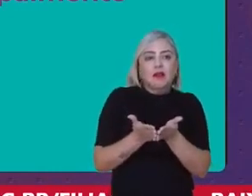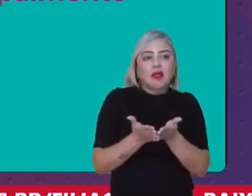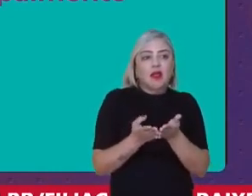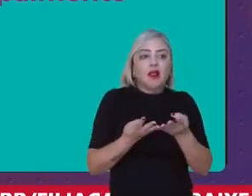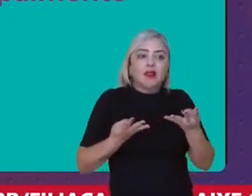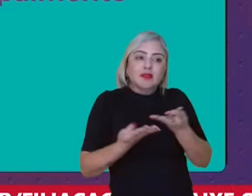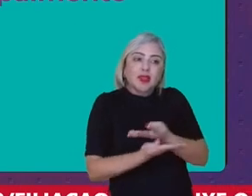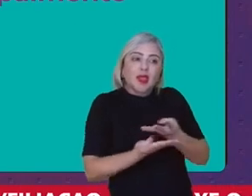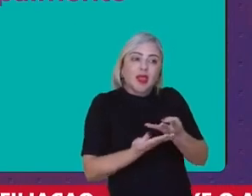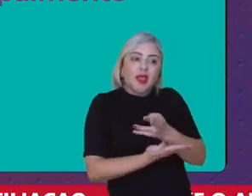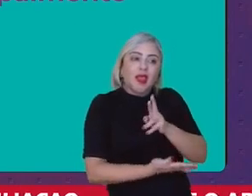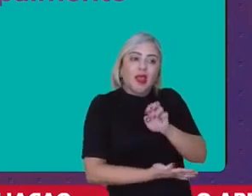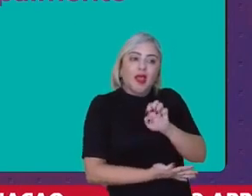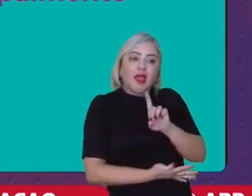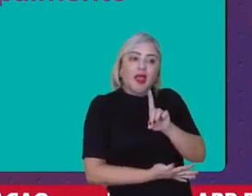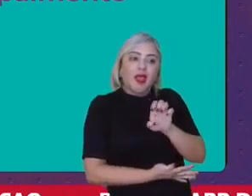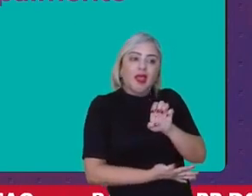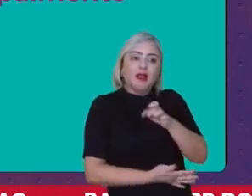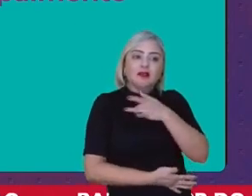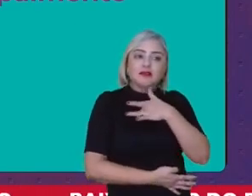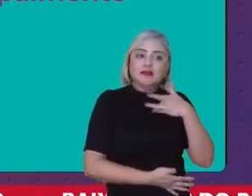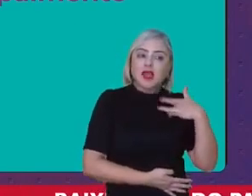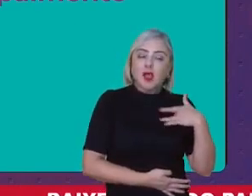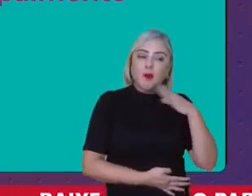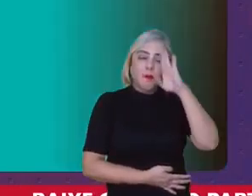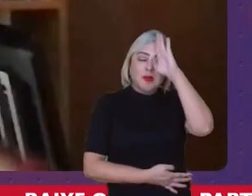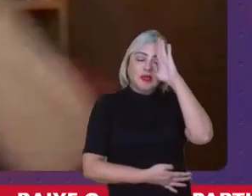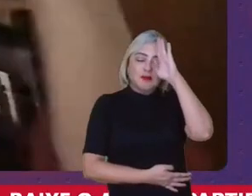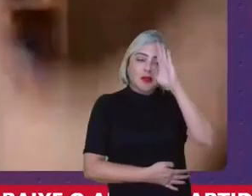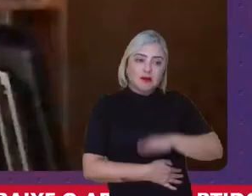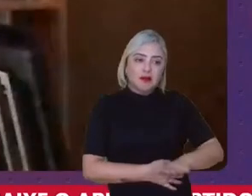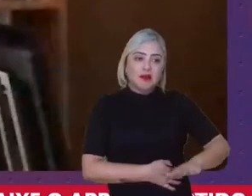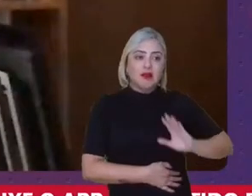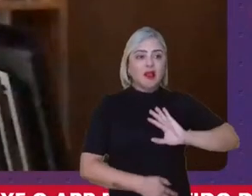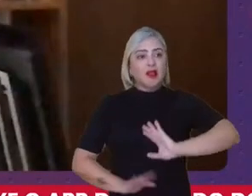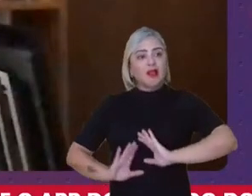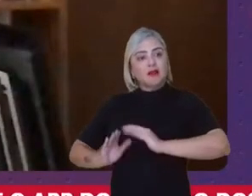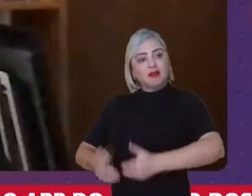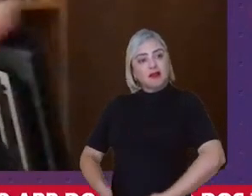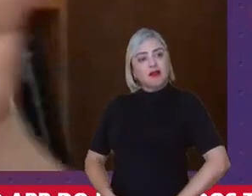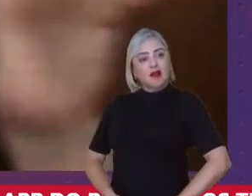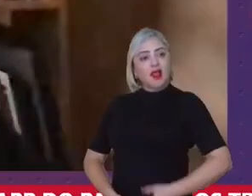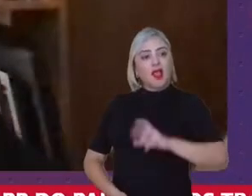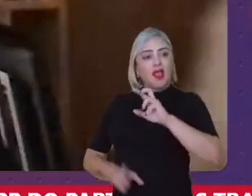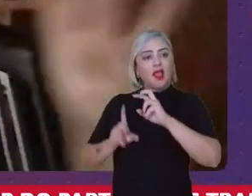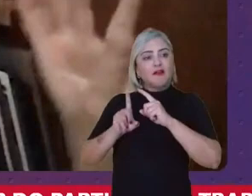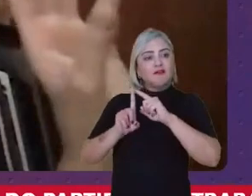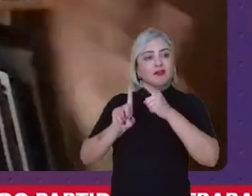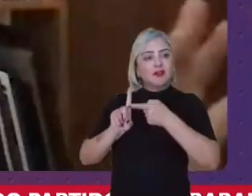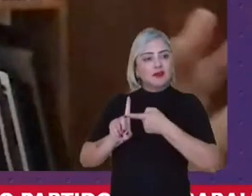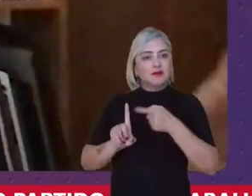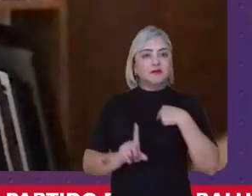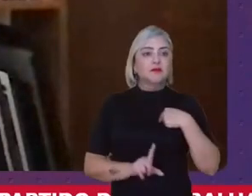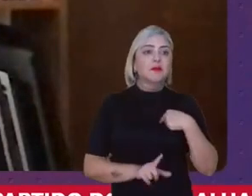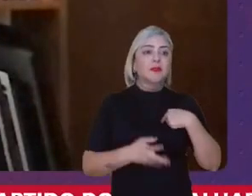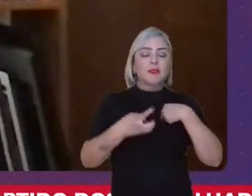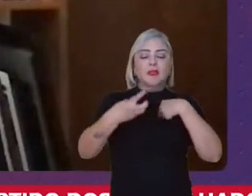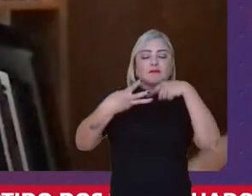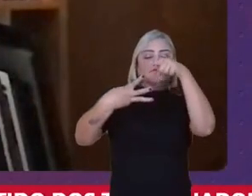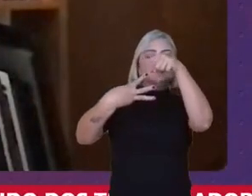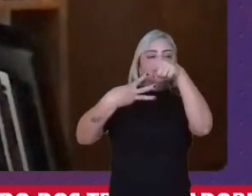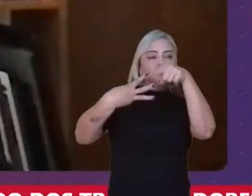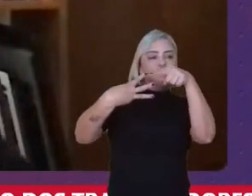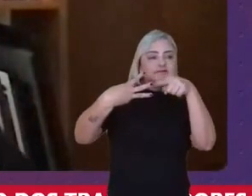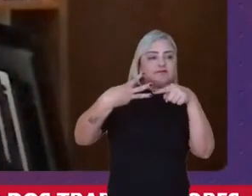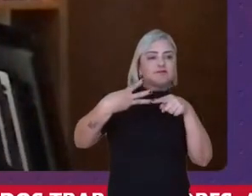de saúde, né, principalmente as crianças e as gestantes. Então, quando a gente desenhou o Bolsa Família tinha esses 3